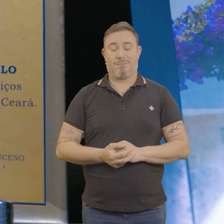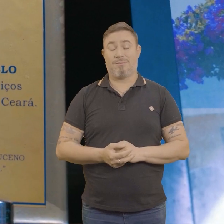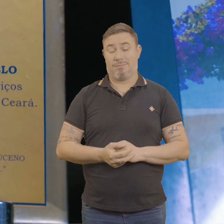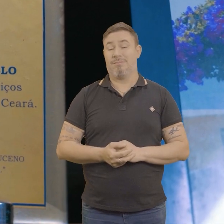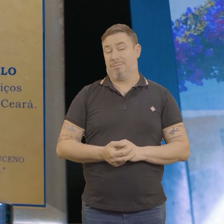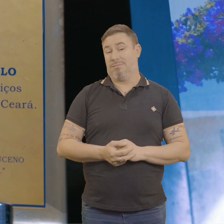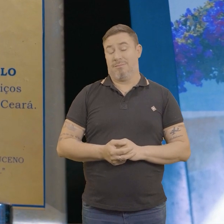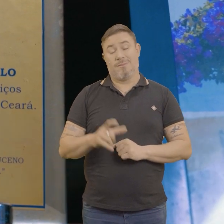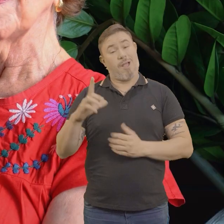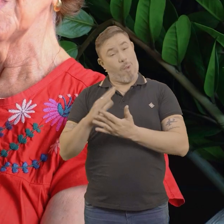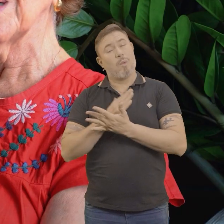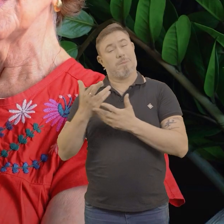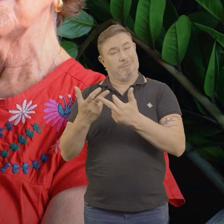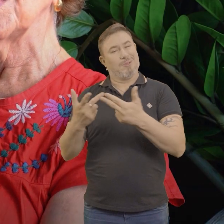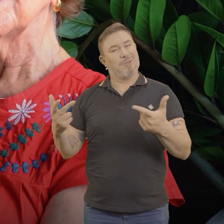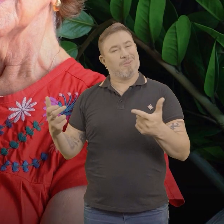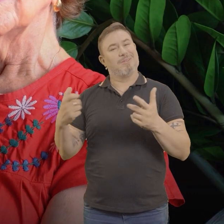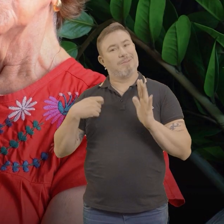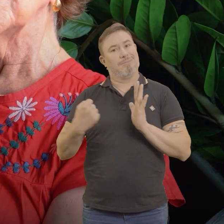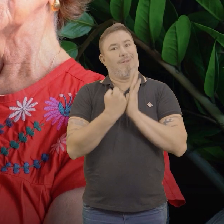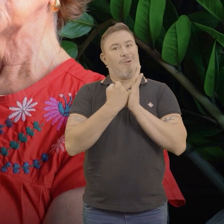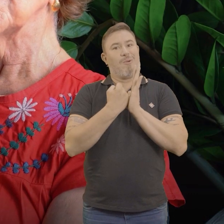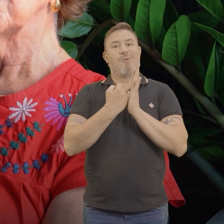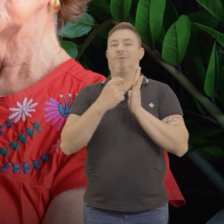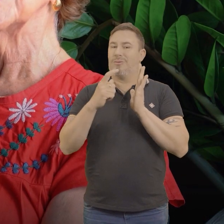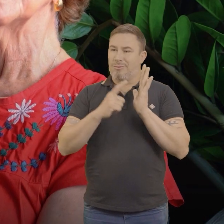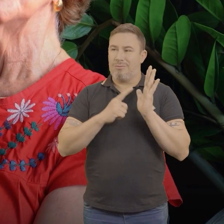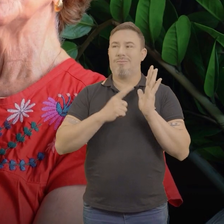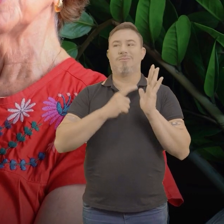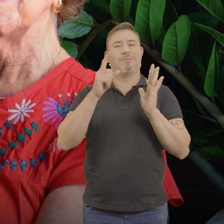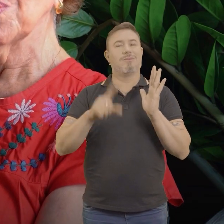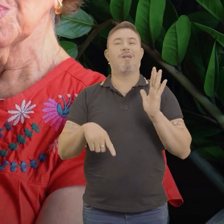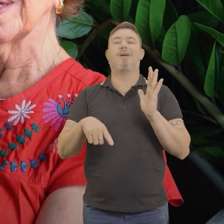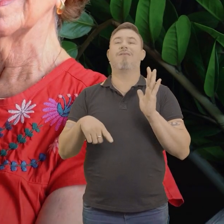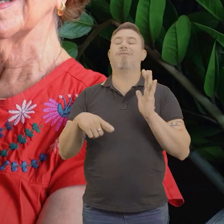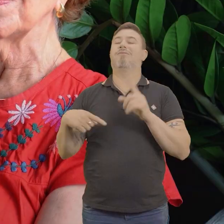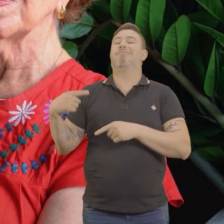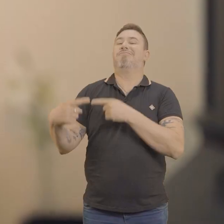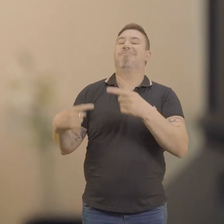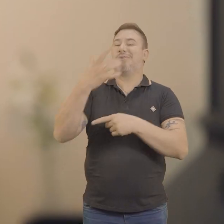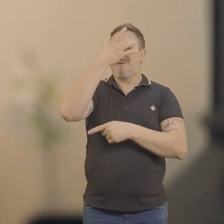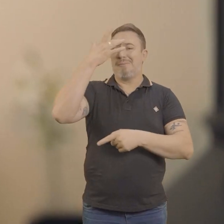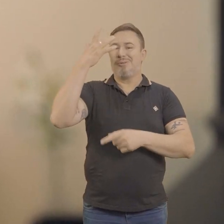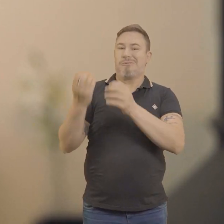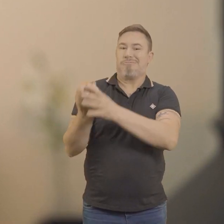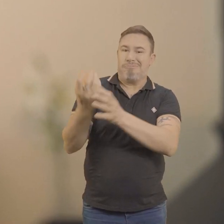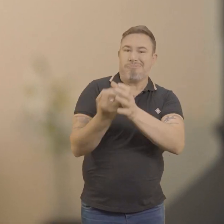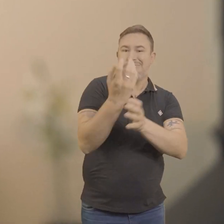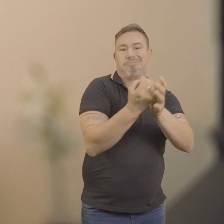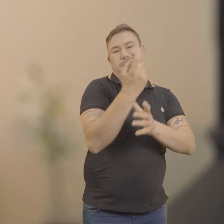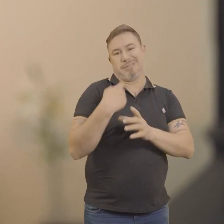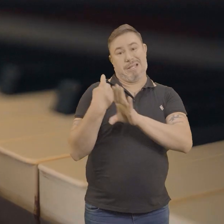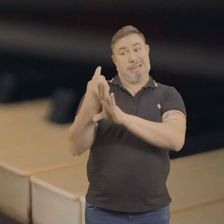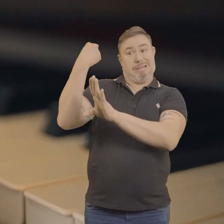Muita coisa ficou daquele tempo, né? A coisa foi, muita coisa, muita semente germinou daquele tempo.